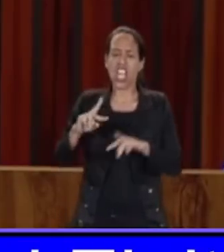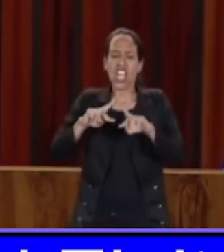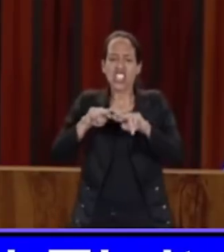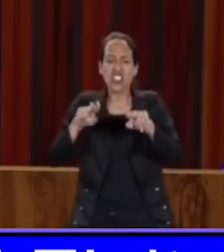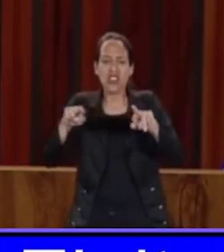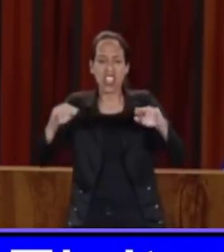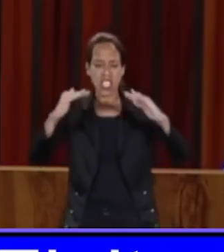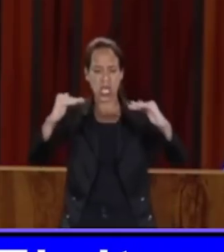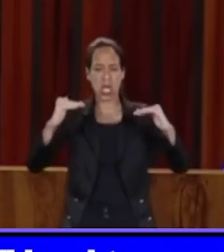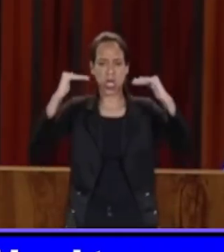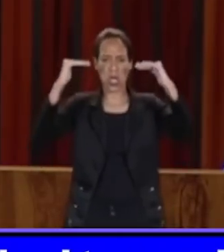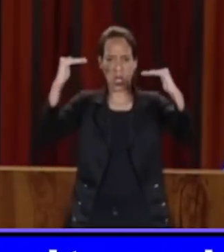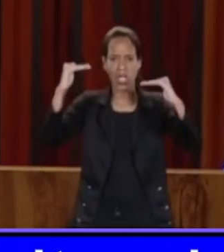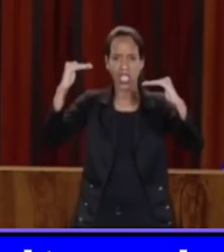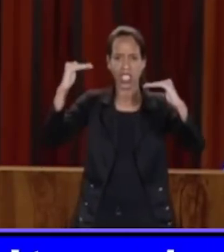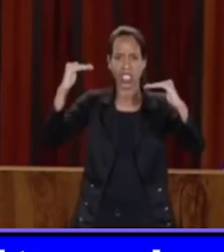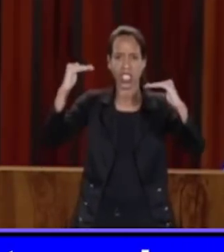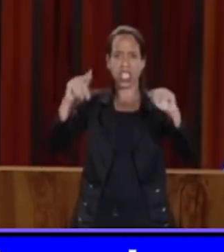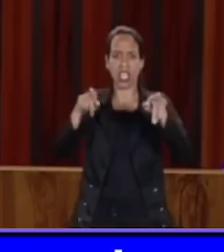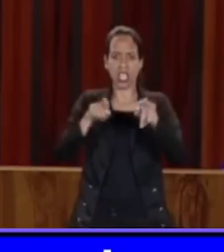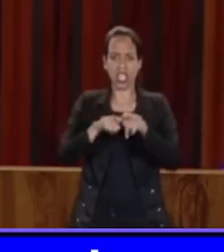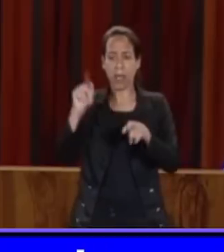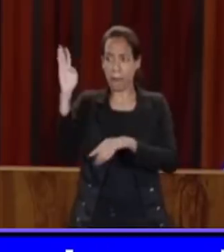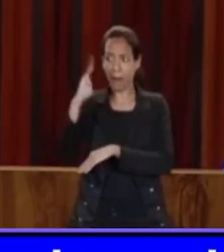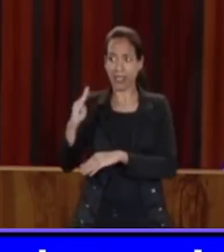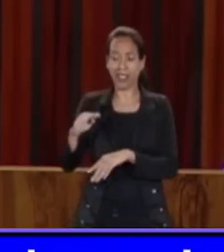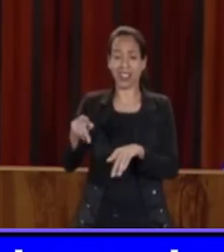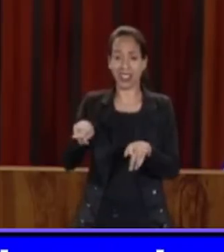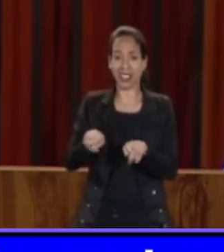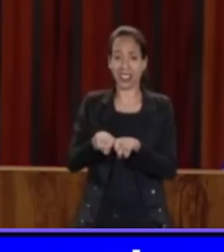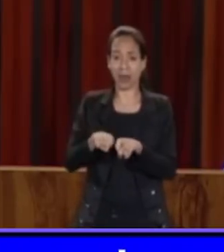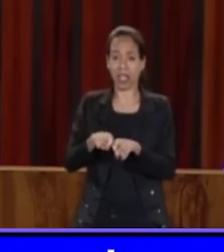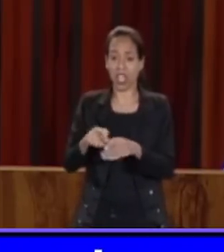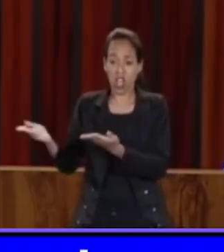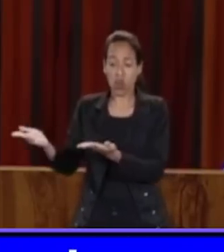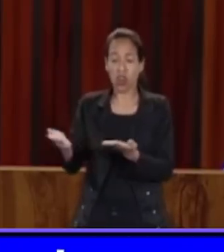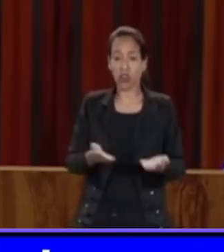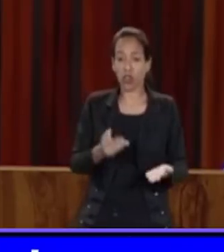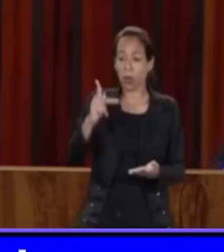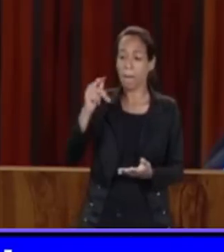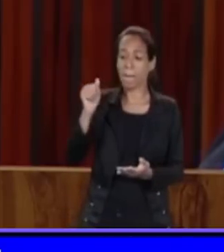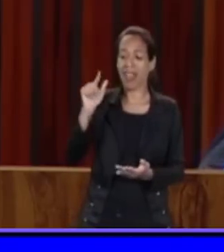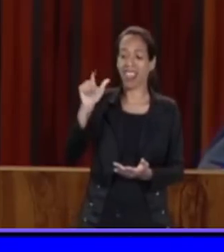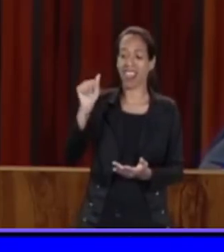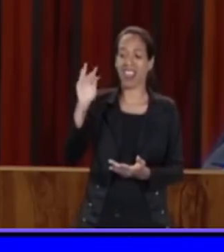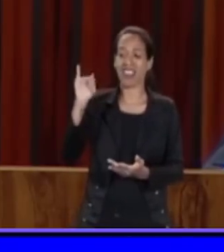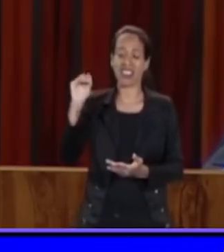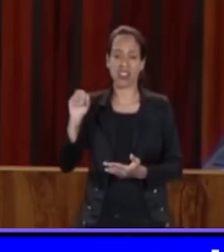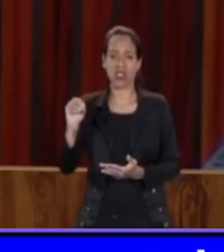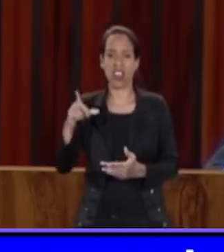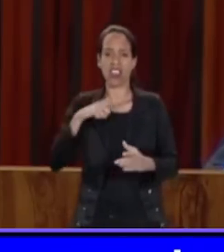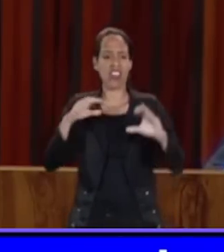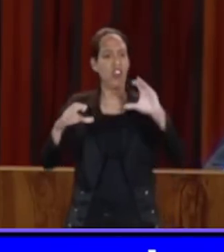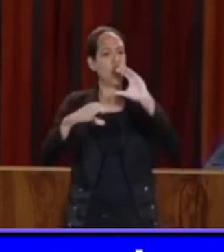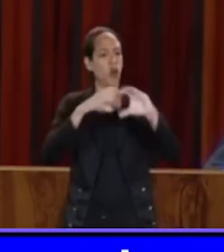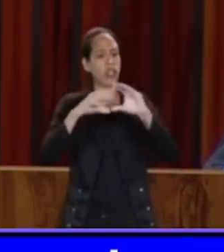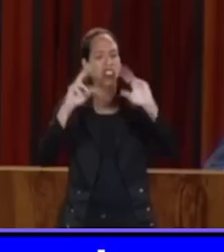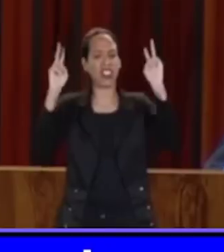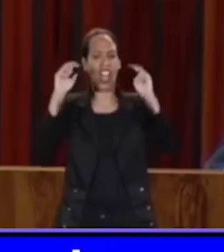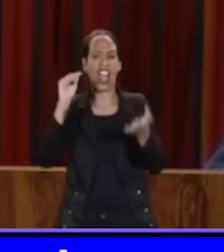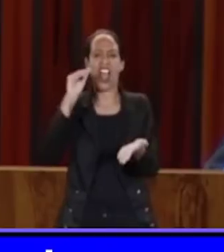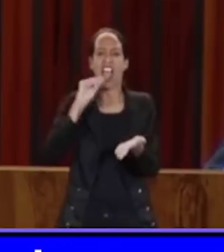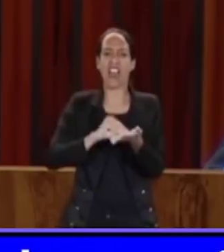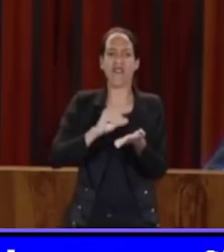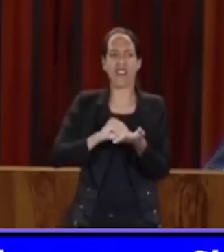autoridades brasileiras, ao Palácio da Alvorada. Ali, ouviram comunicação sobre a falta